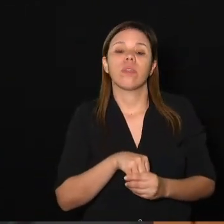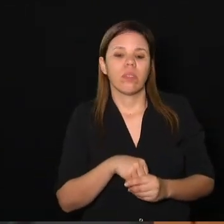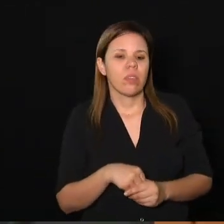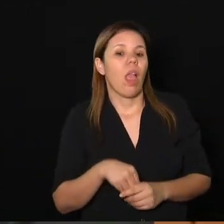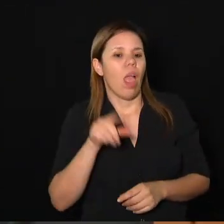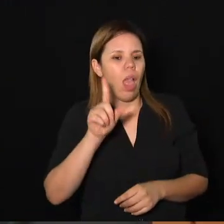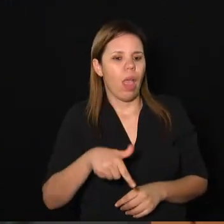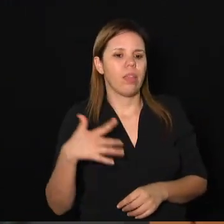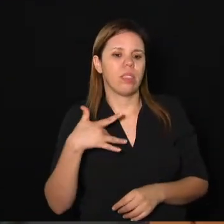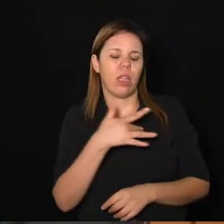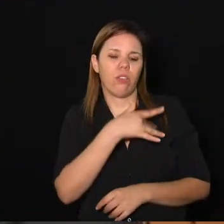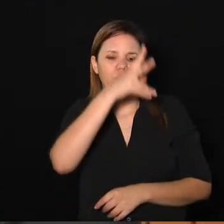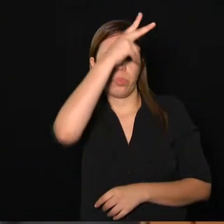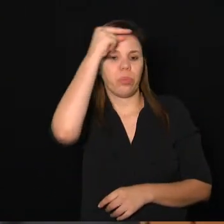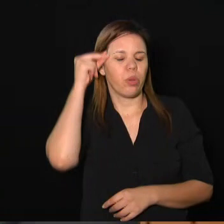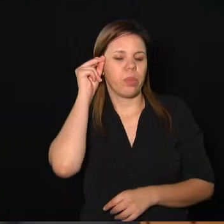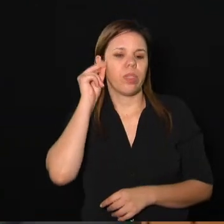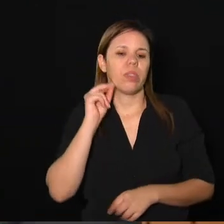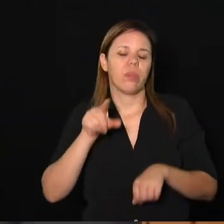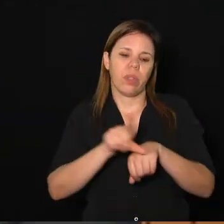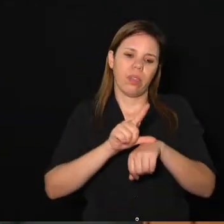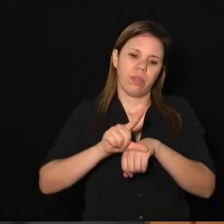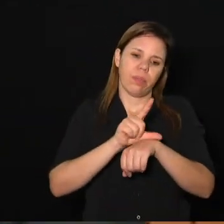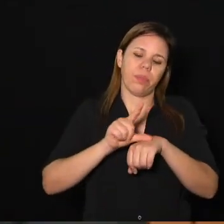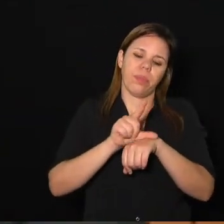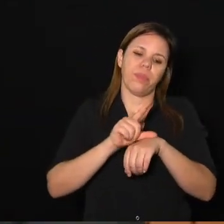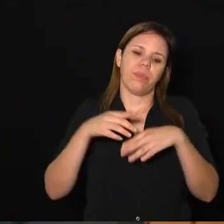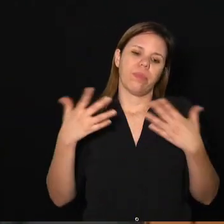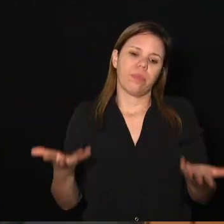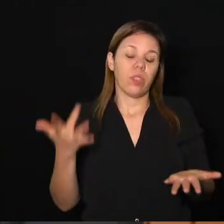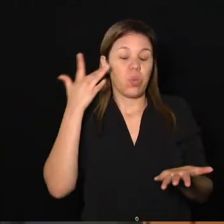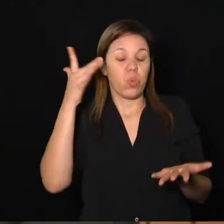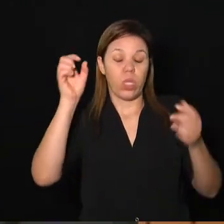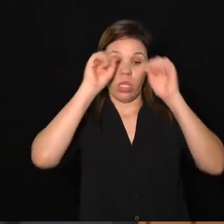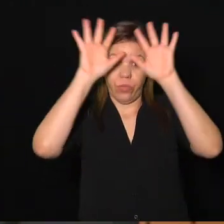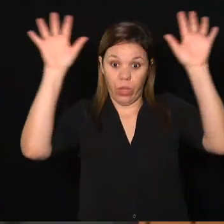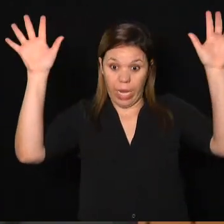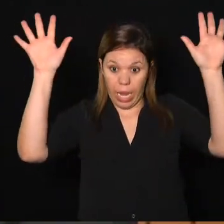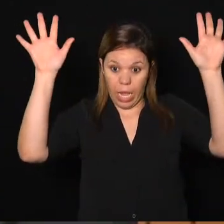pública mas é também uma questão de legislação não sei se eu fui claro